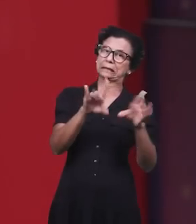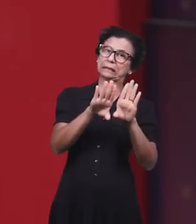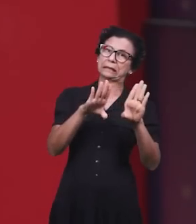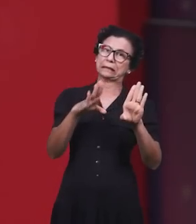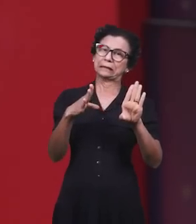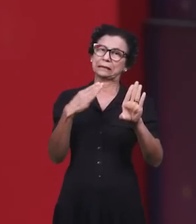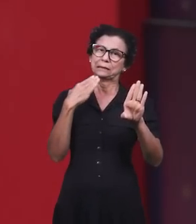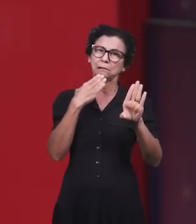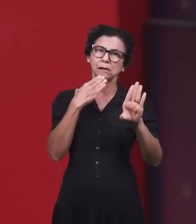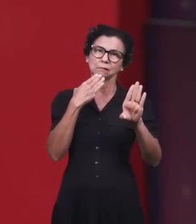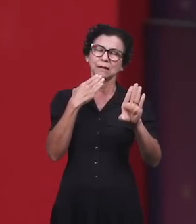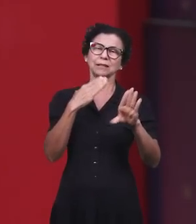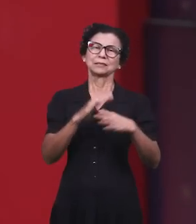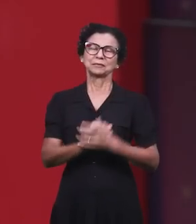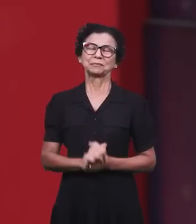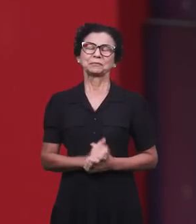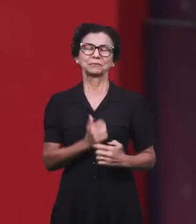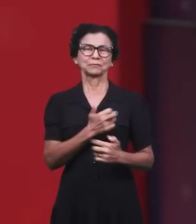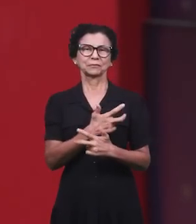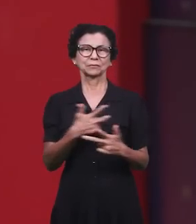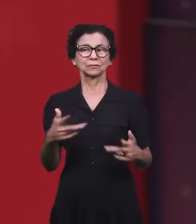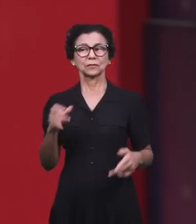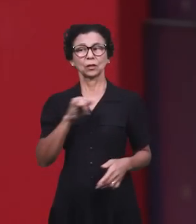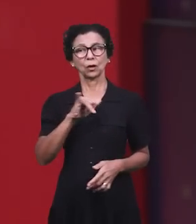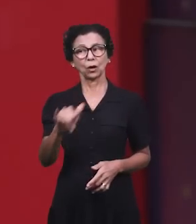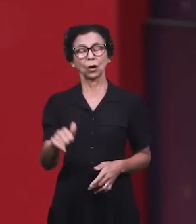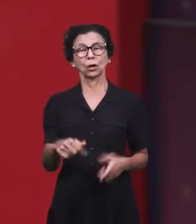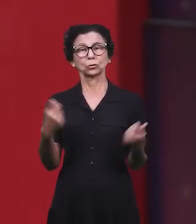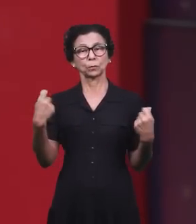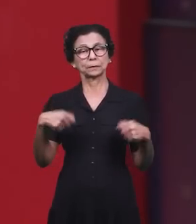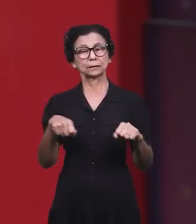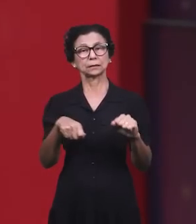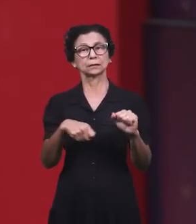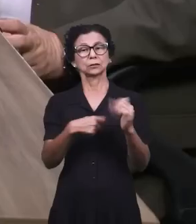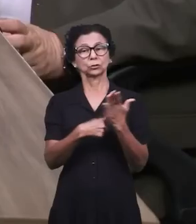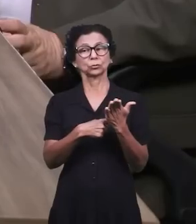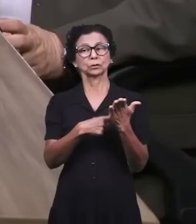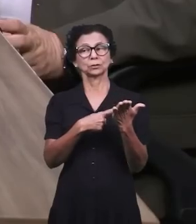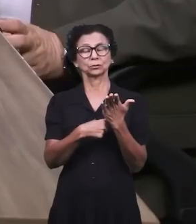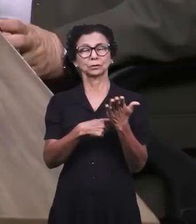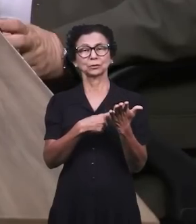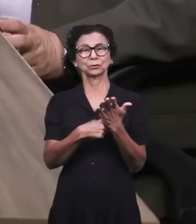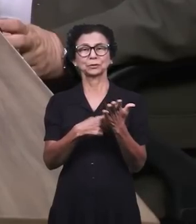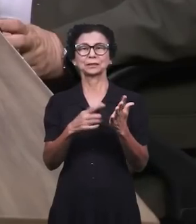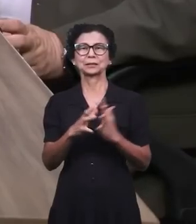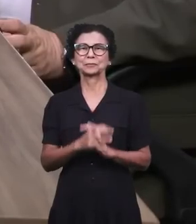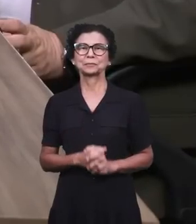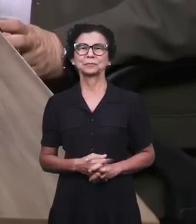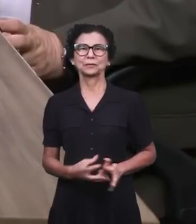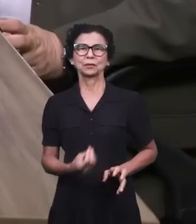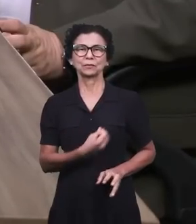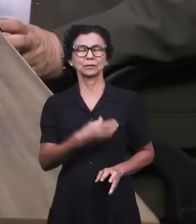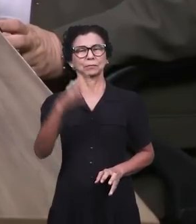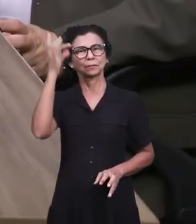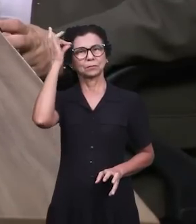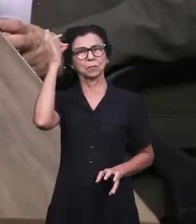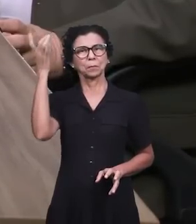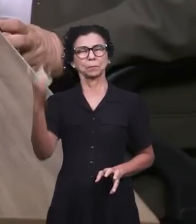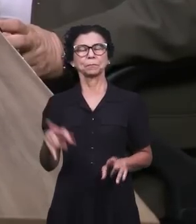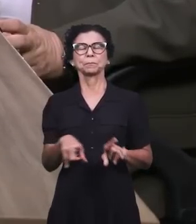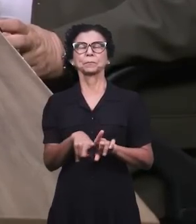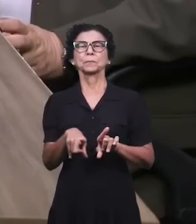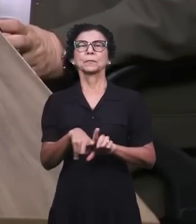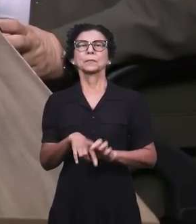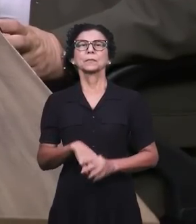são sinais que vão te avisando, tô precisando de ajuda, até finalizar com... Na nossa